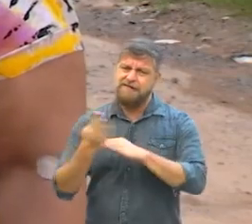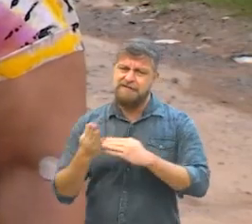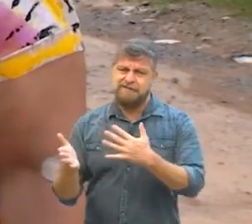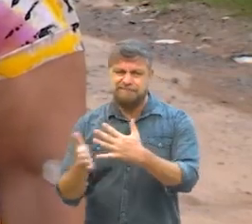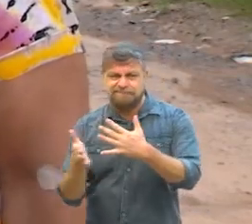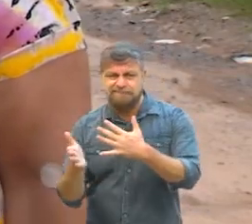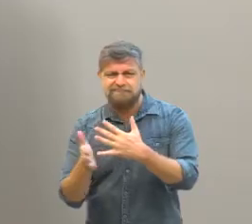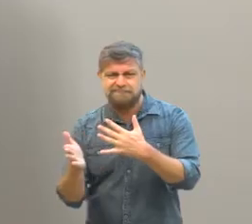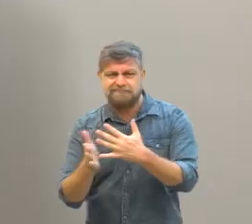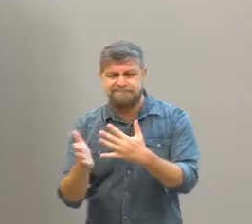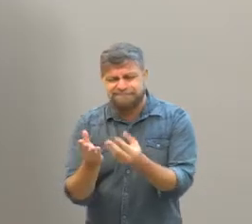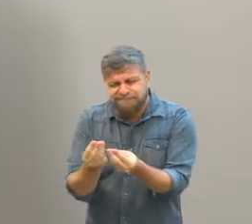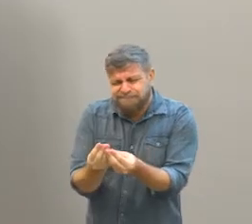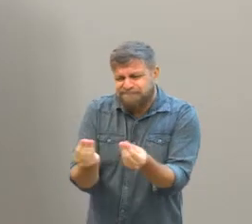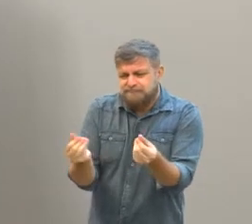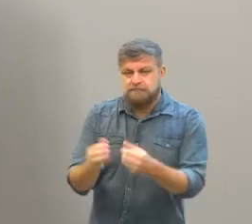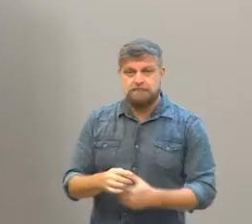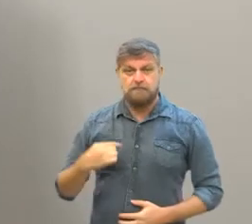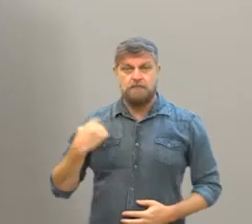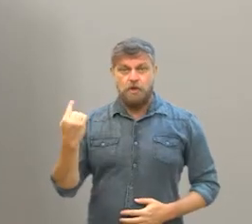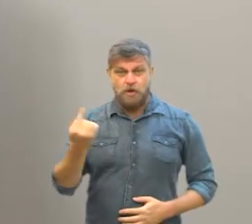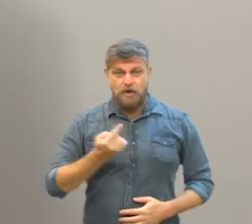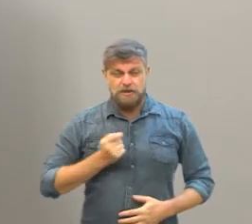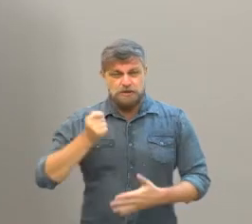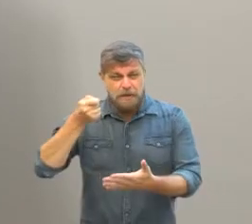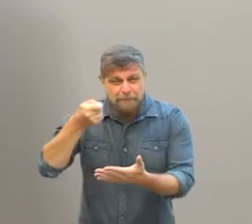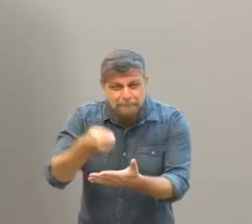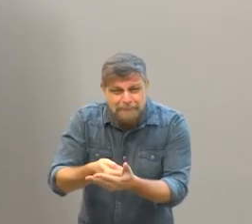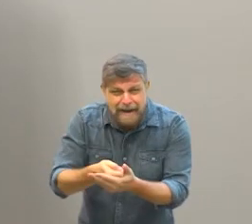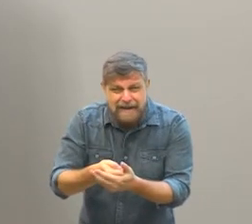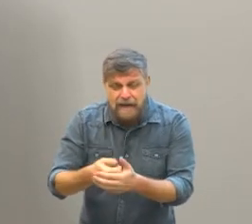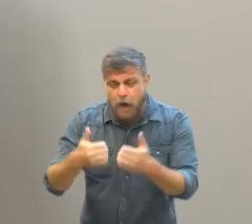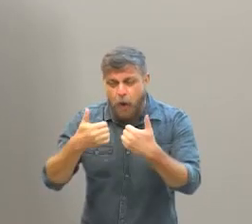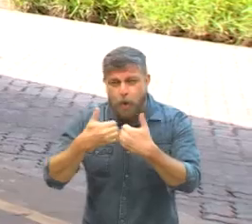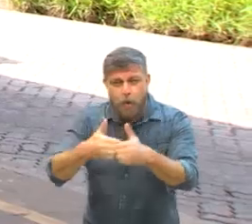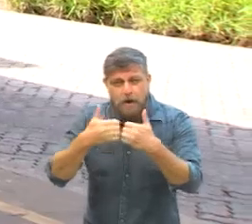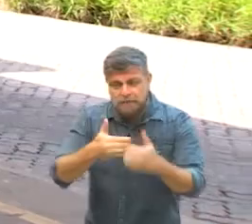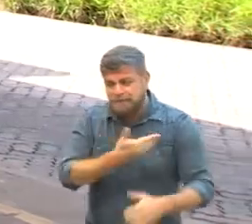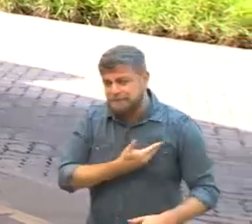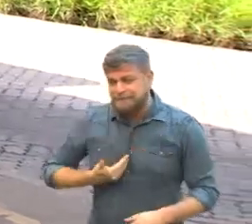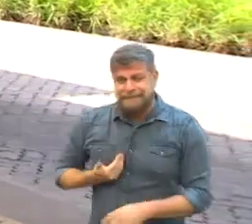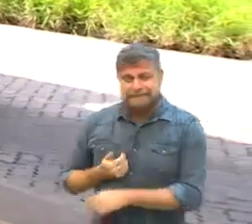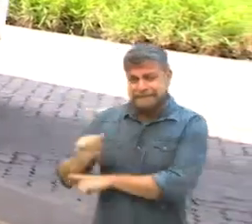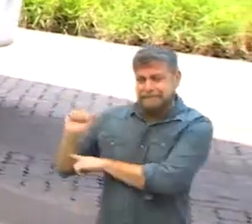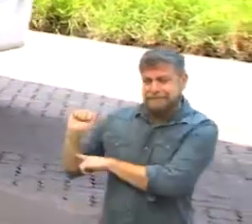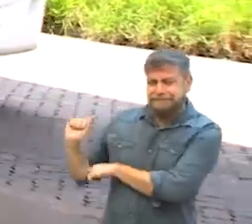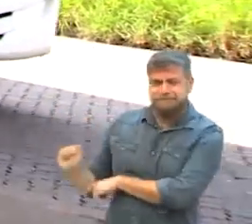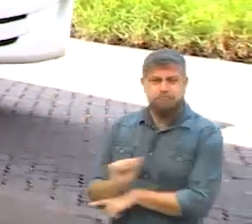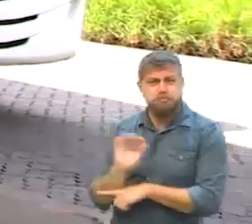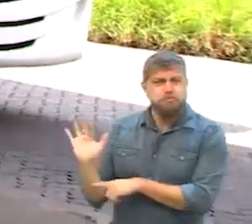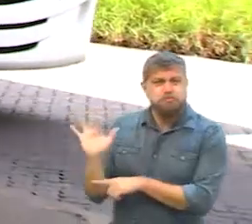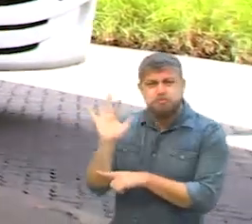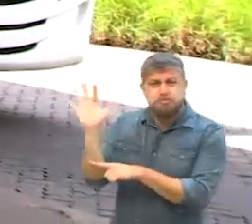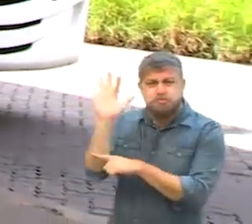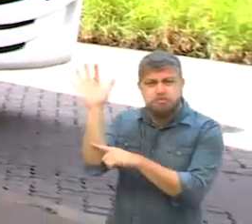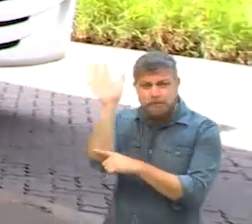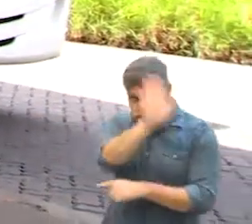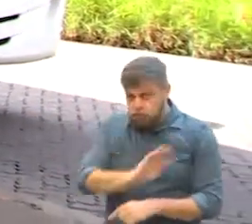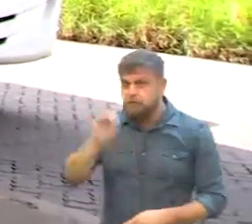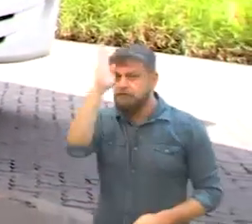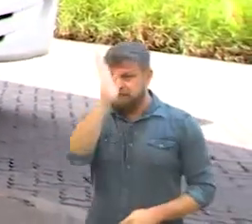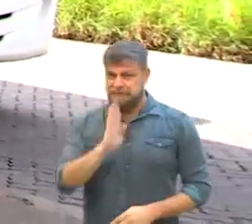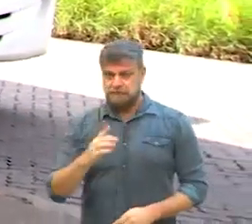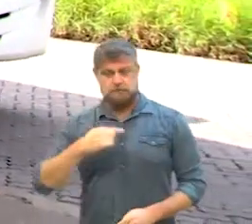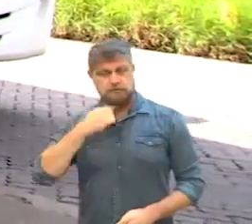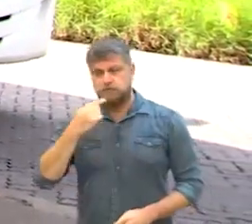bairro desse jeito. Nós pagamos uma das tarifas mais caras do Brasil.